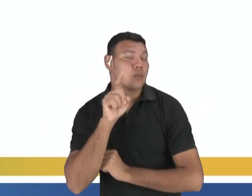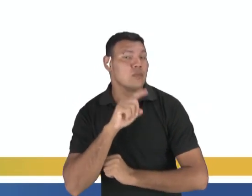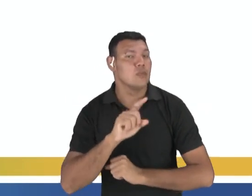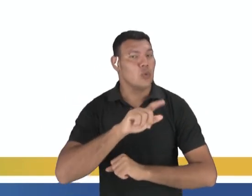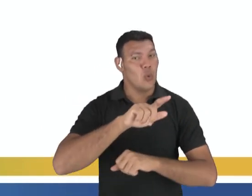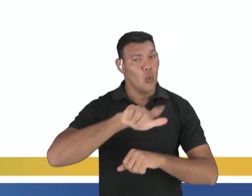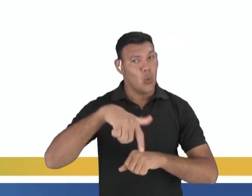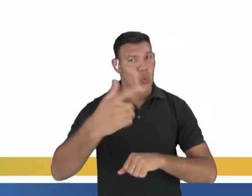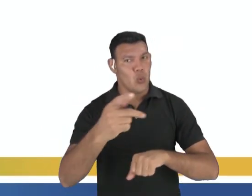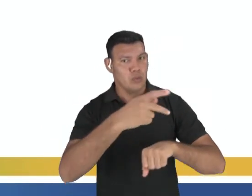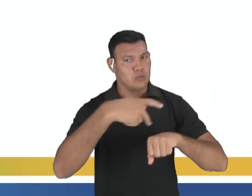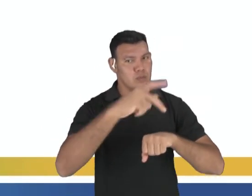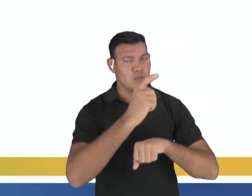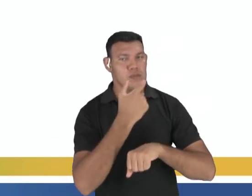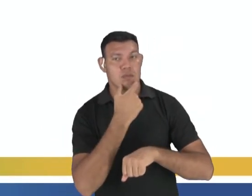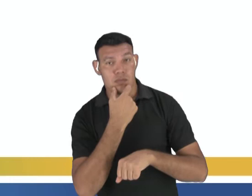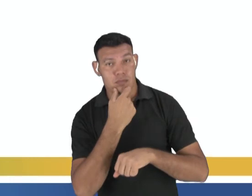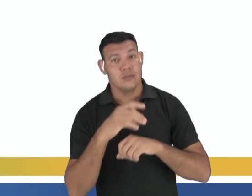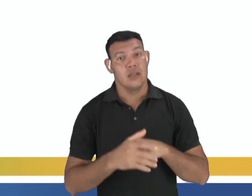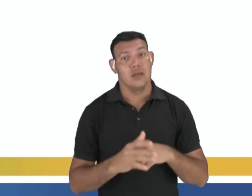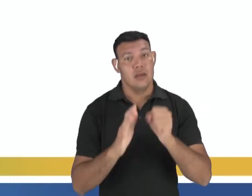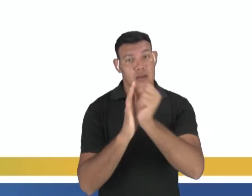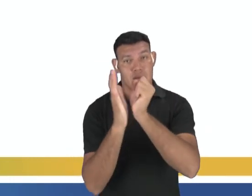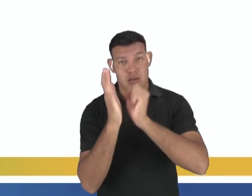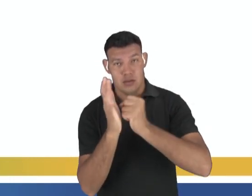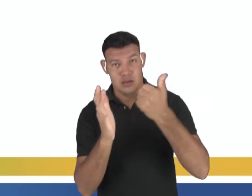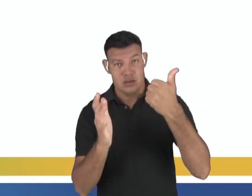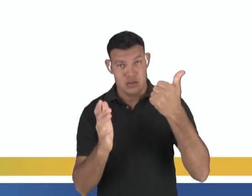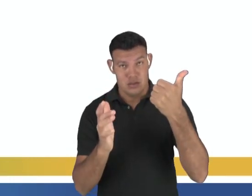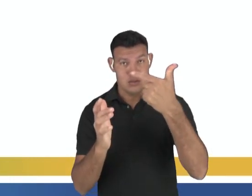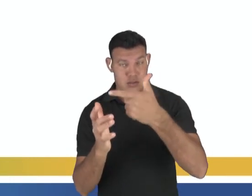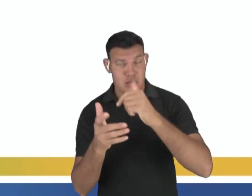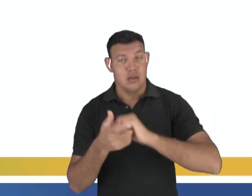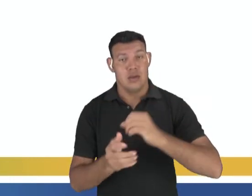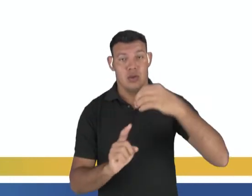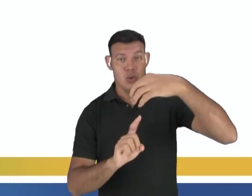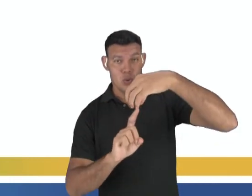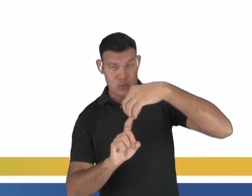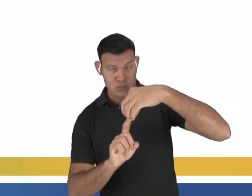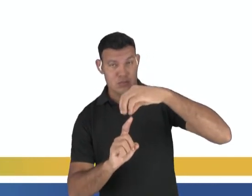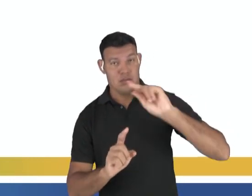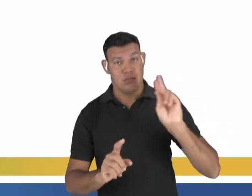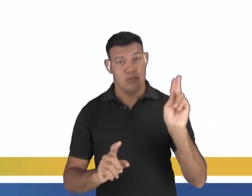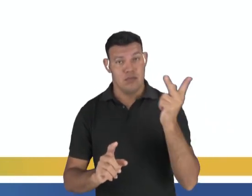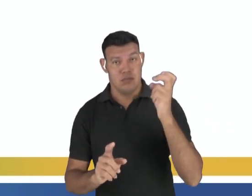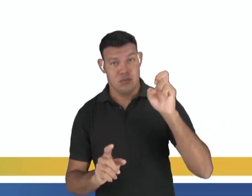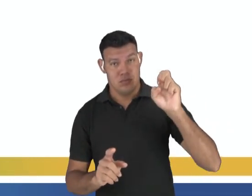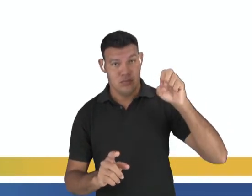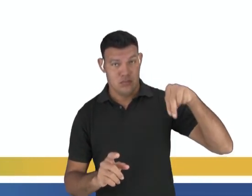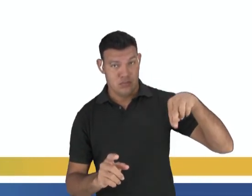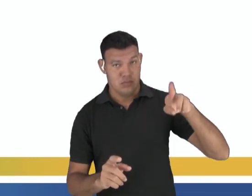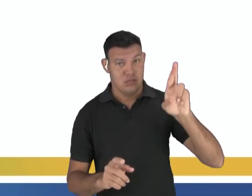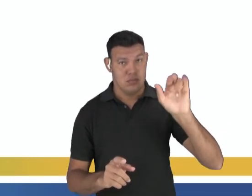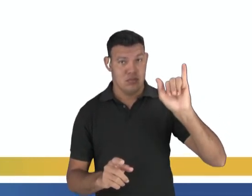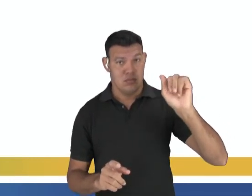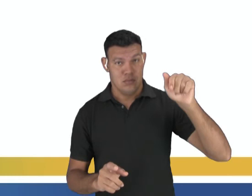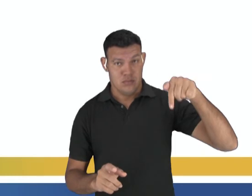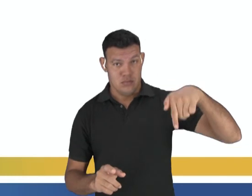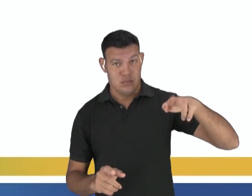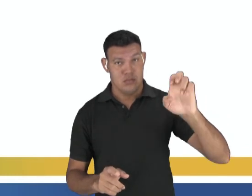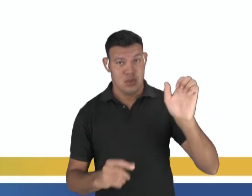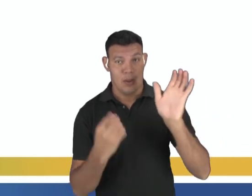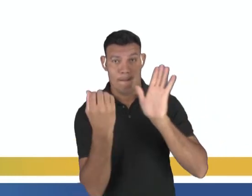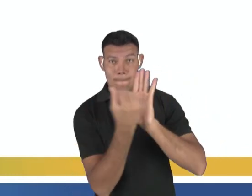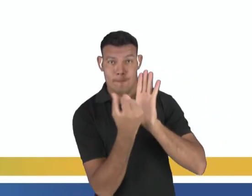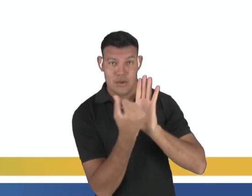Unidos e no Reino Unido no século 12 o Henrique primeiro o Rei Henrique primeiro na Inglaterra fixou e como a